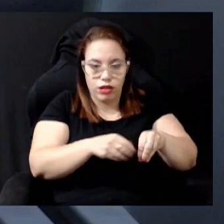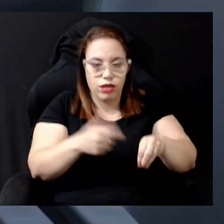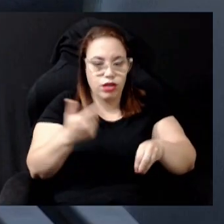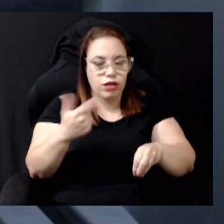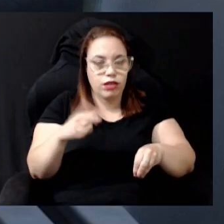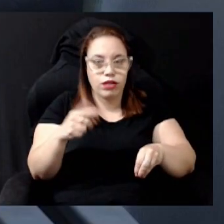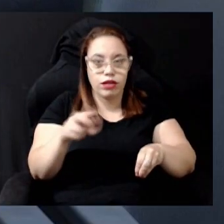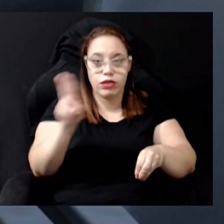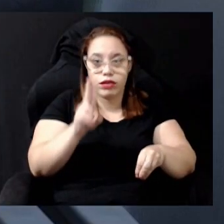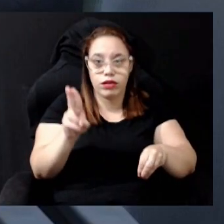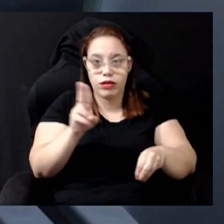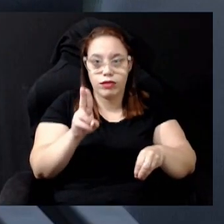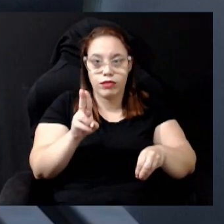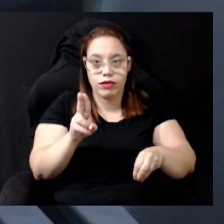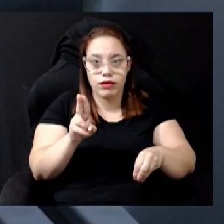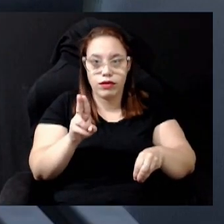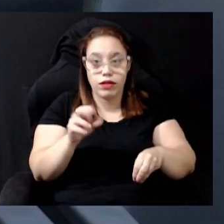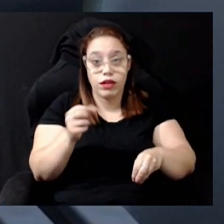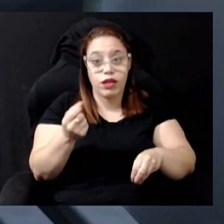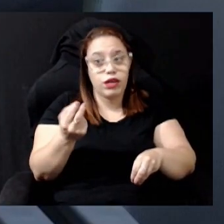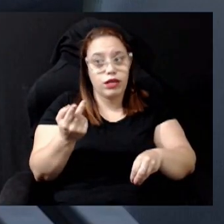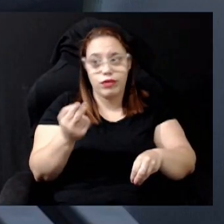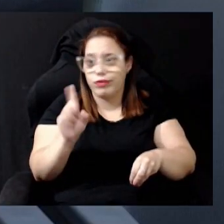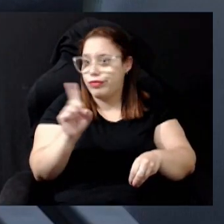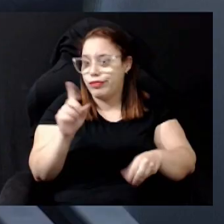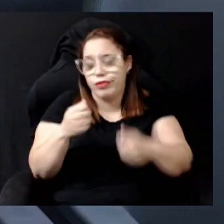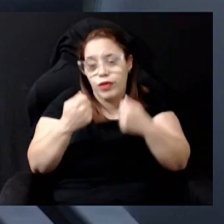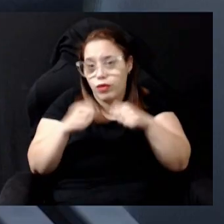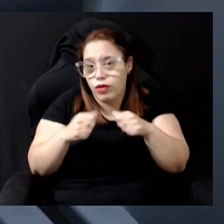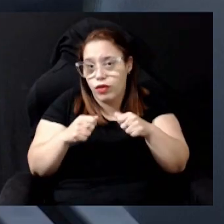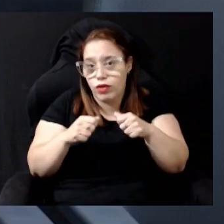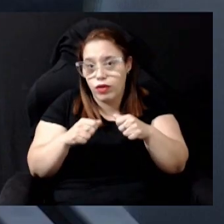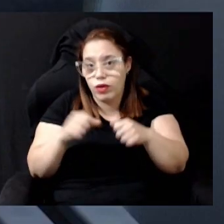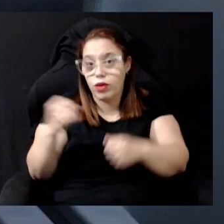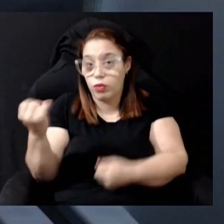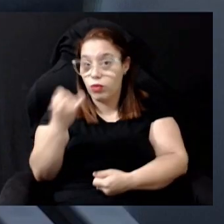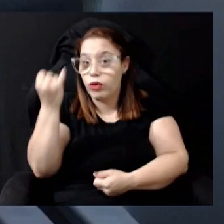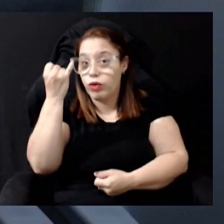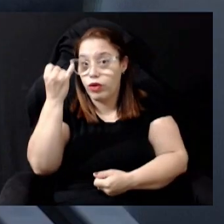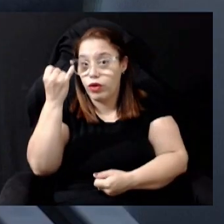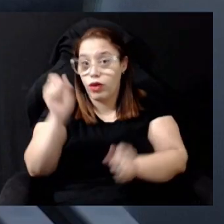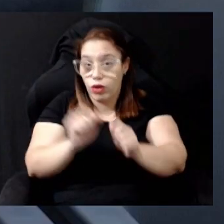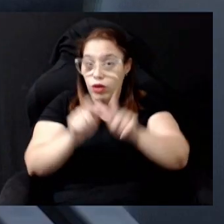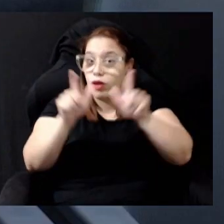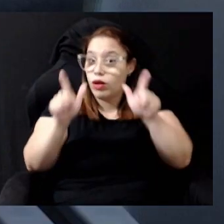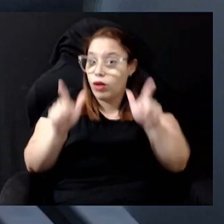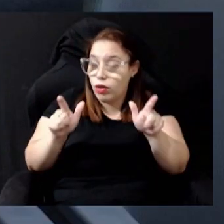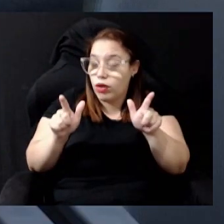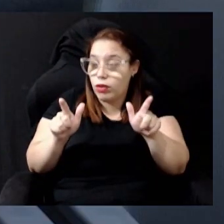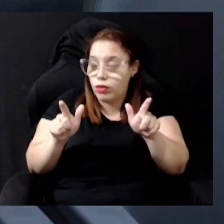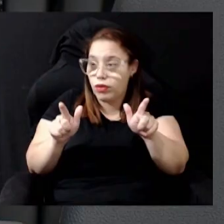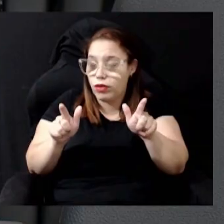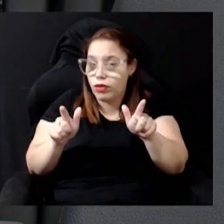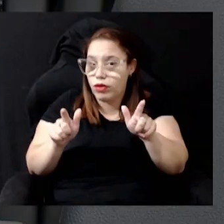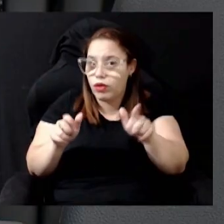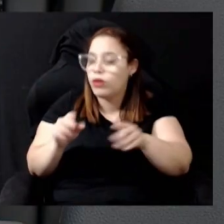não é à beira do rio. Exatamente. Isso é um ponto importante para destacar a população, né? Com certeza.